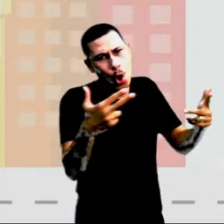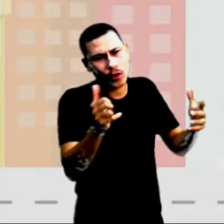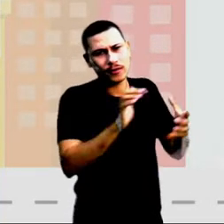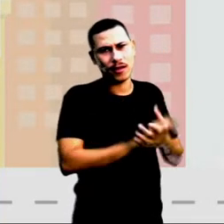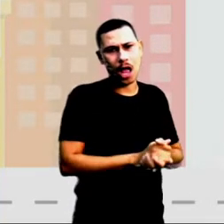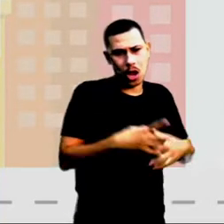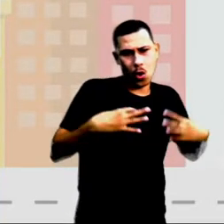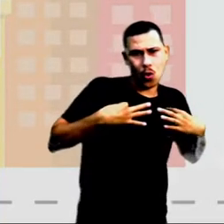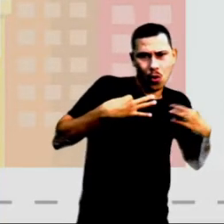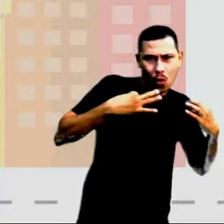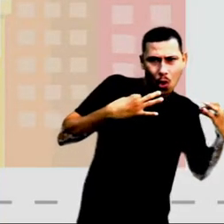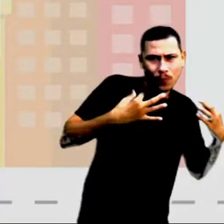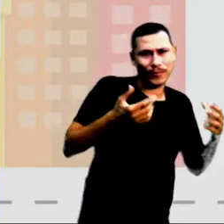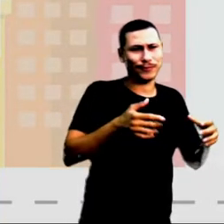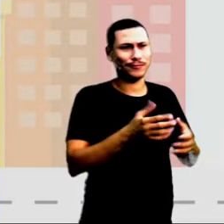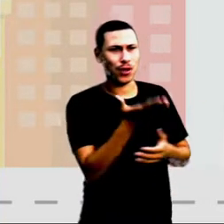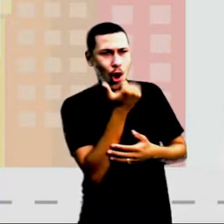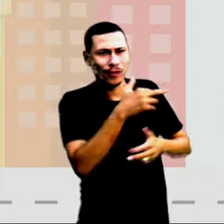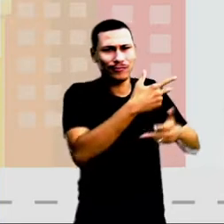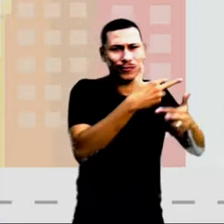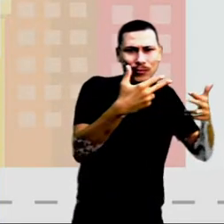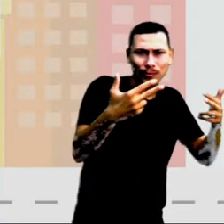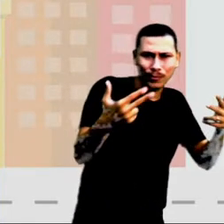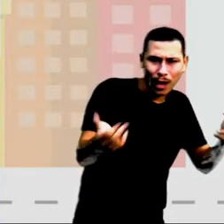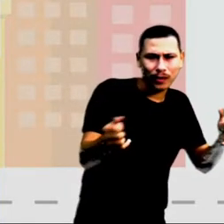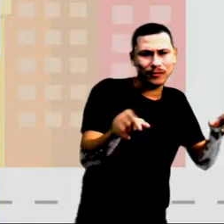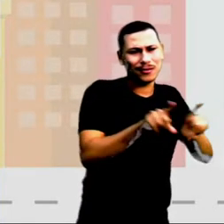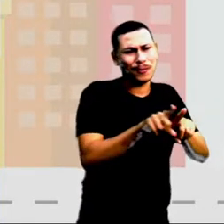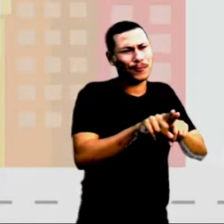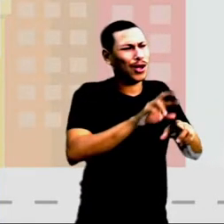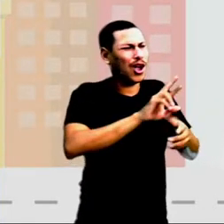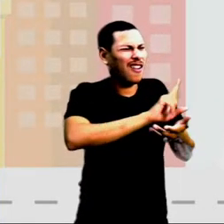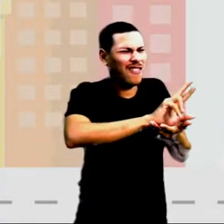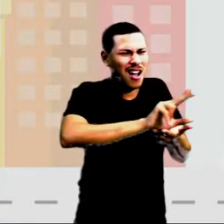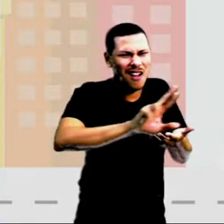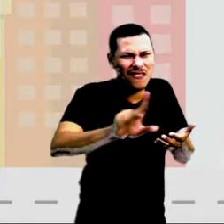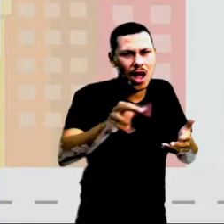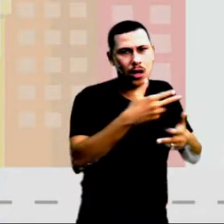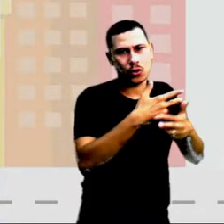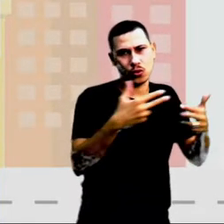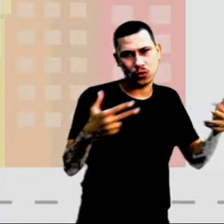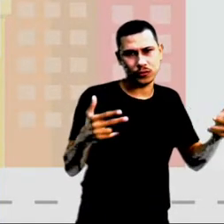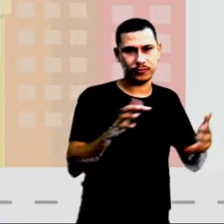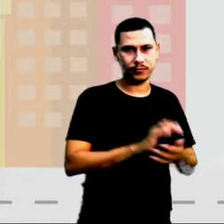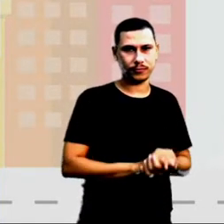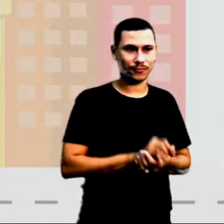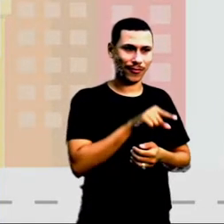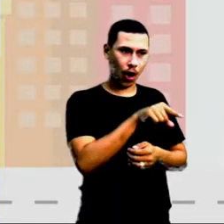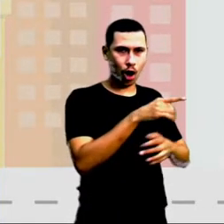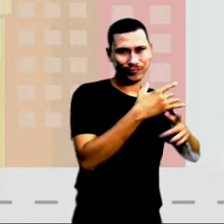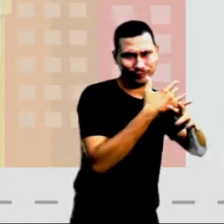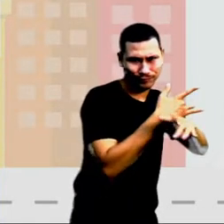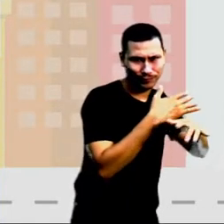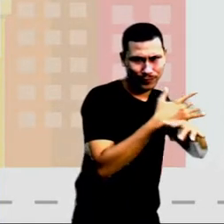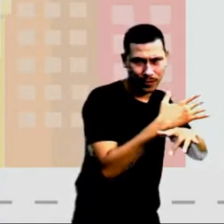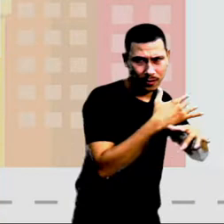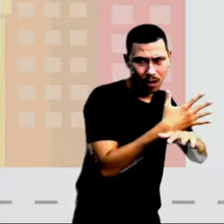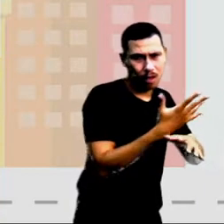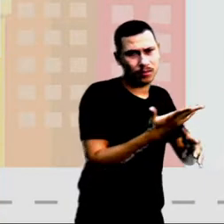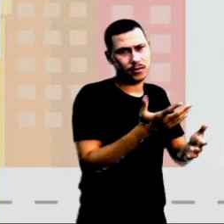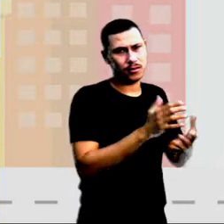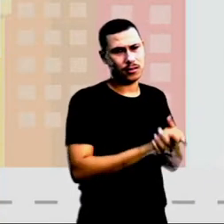calçados, móveis, alimentos industrializados e outras coisas. As cidades se